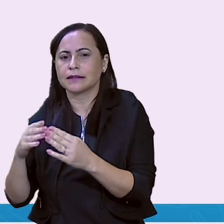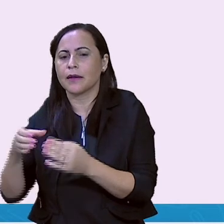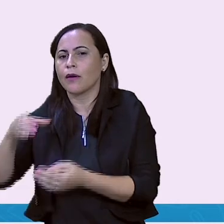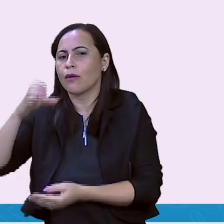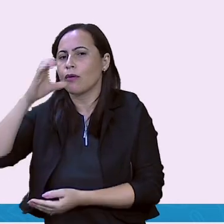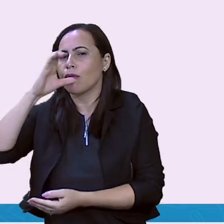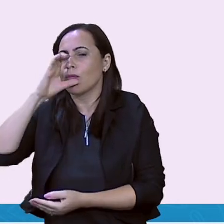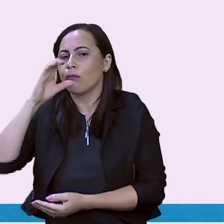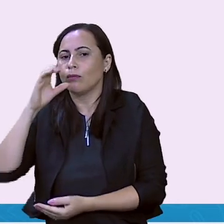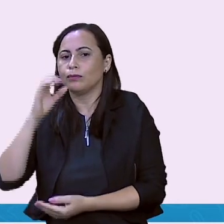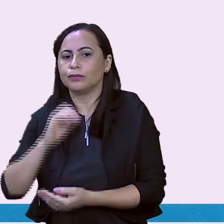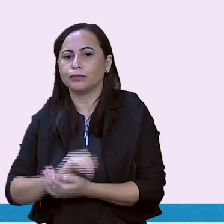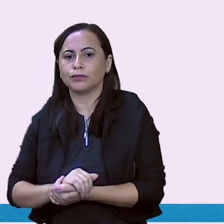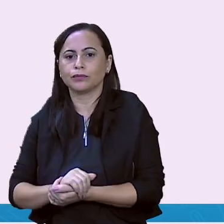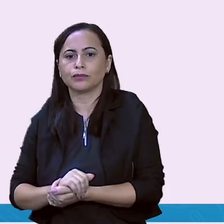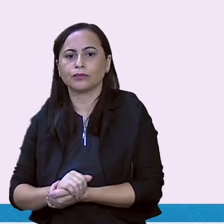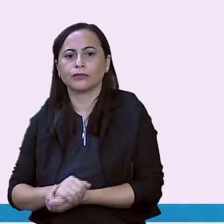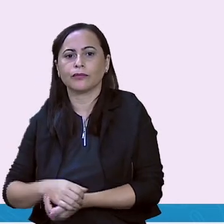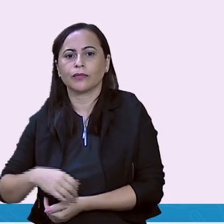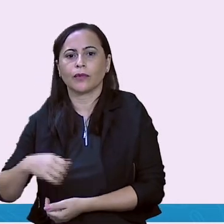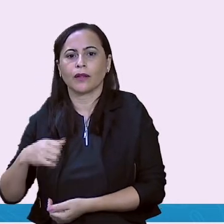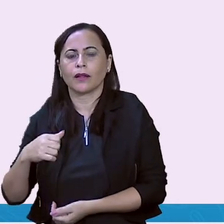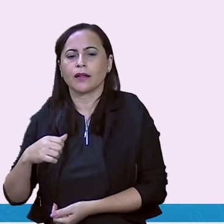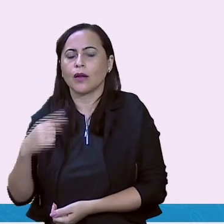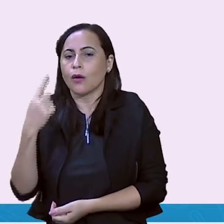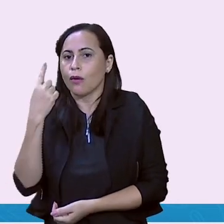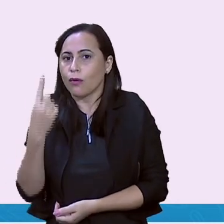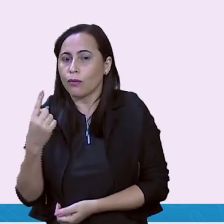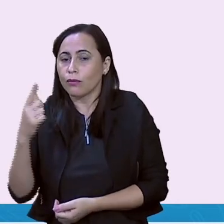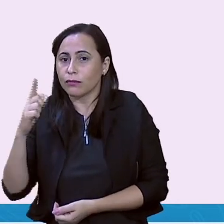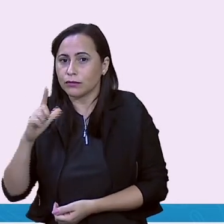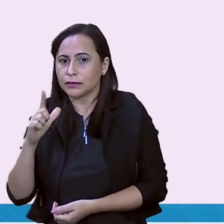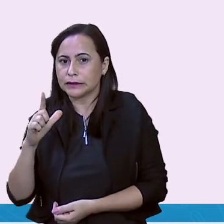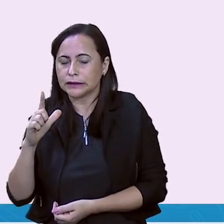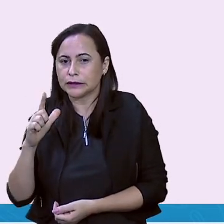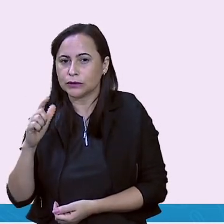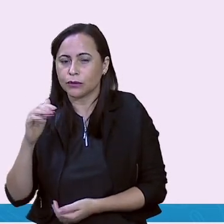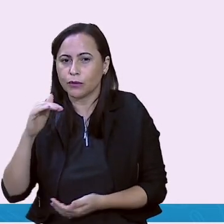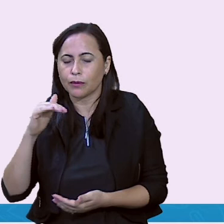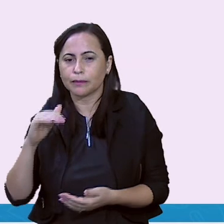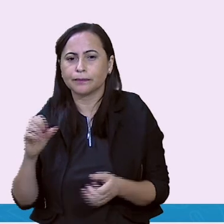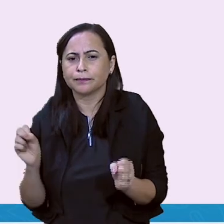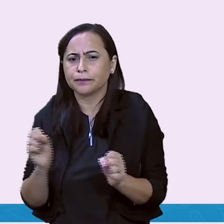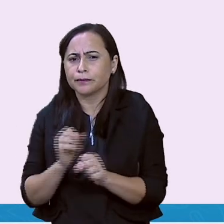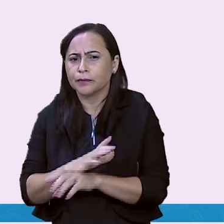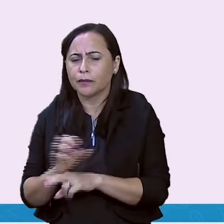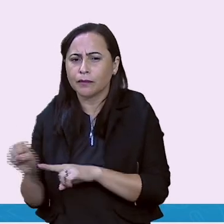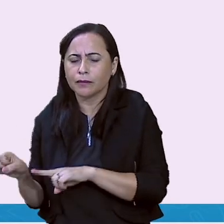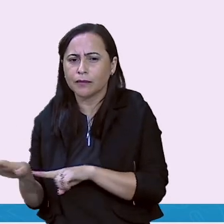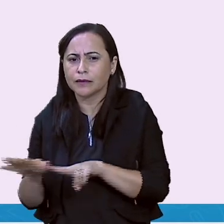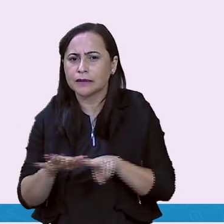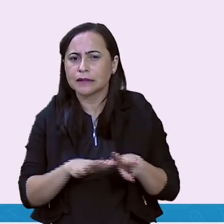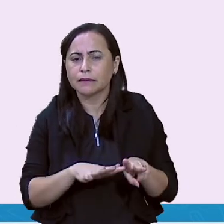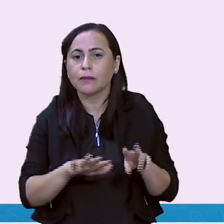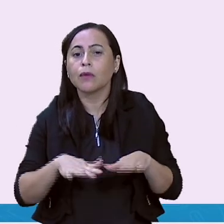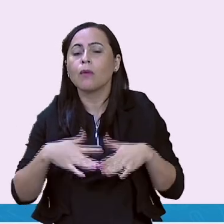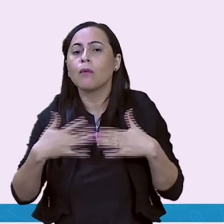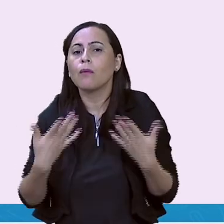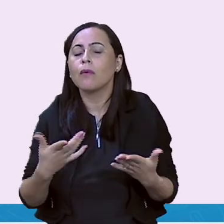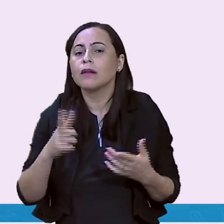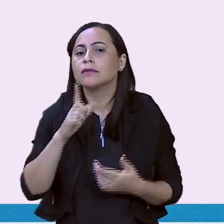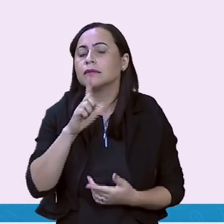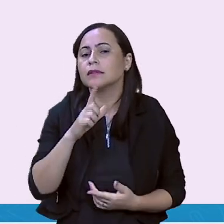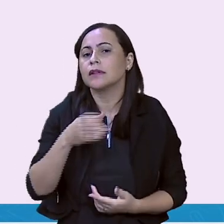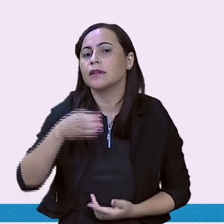semana, quantos litros de leite eles teriam bebido? Então vamos lá, 1 por dia. Vamos começar, ó,